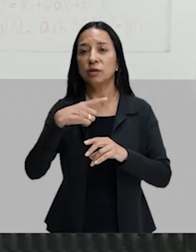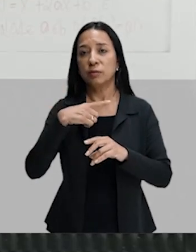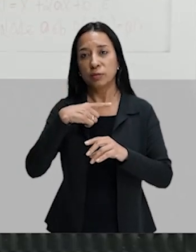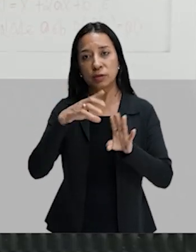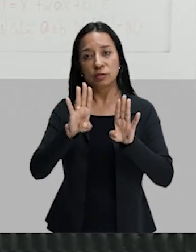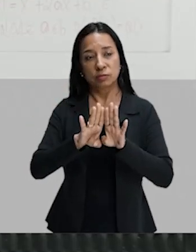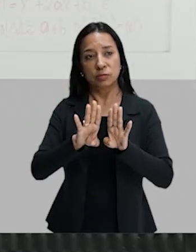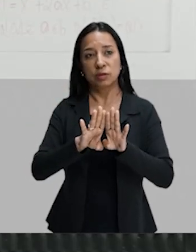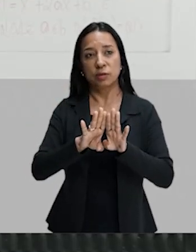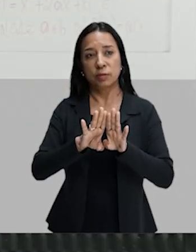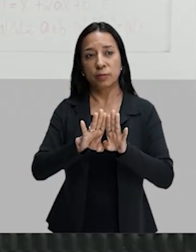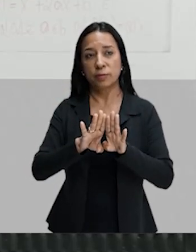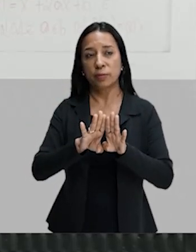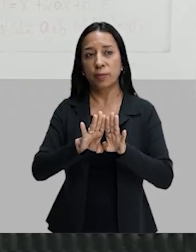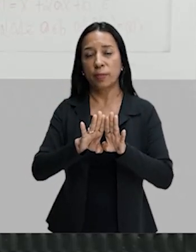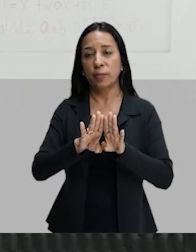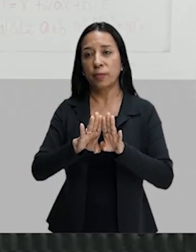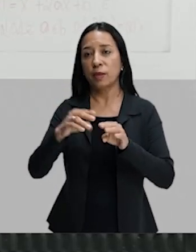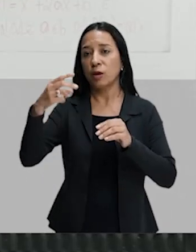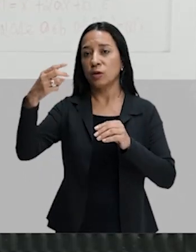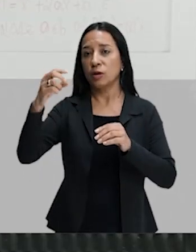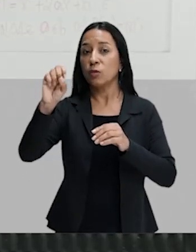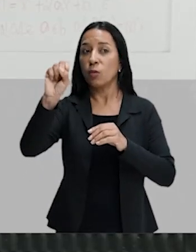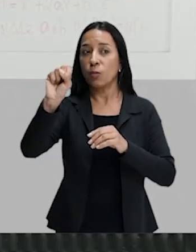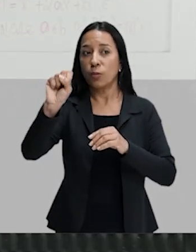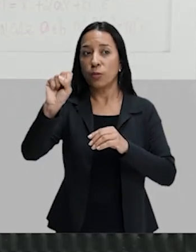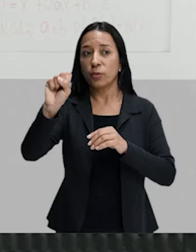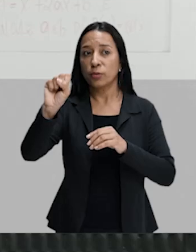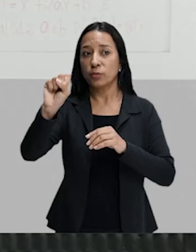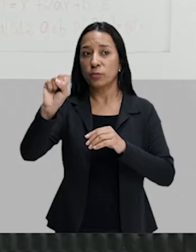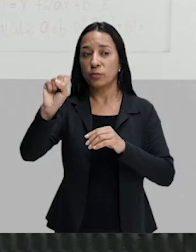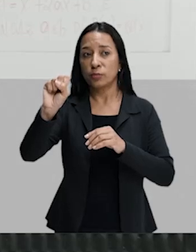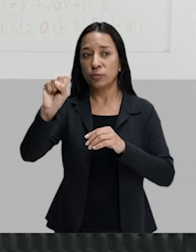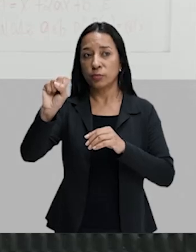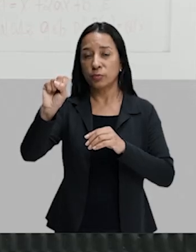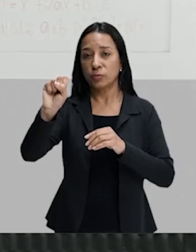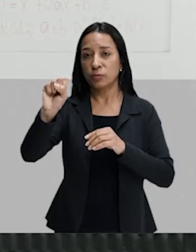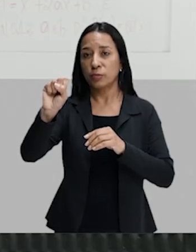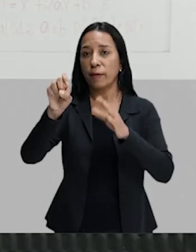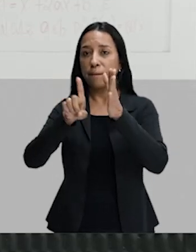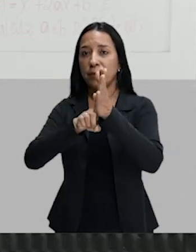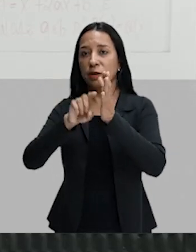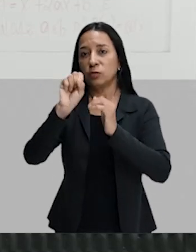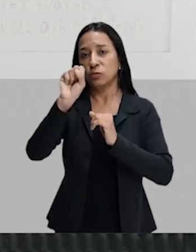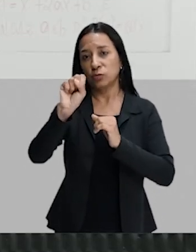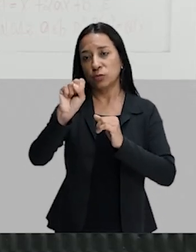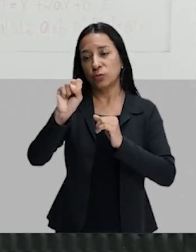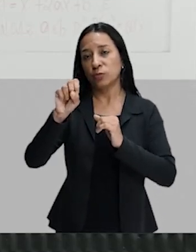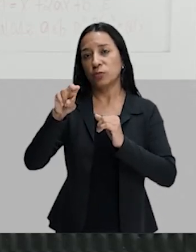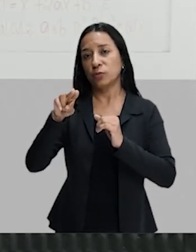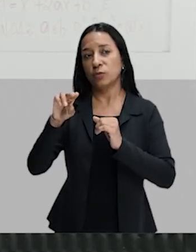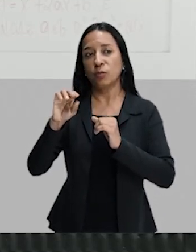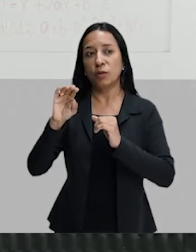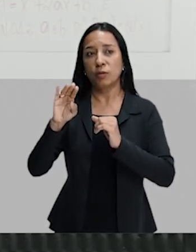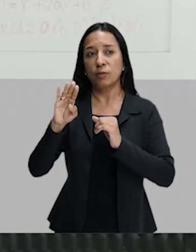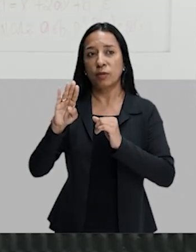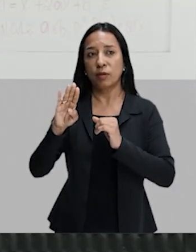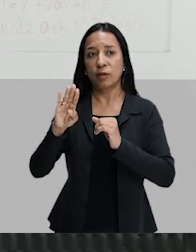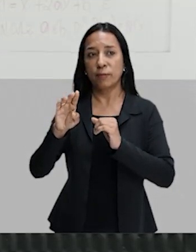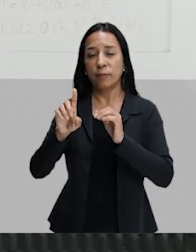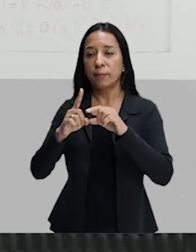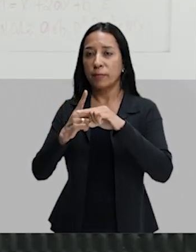temos aqui, ó, que os termos independentes têm que ser iguais, ó. Então, esse elemento aqui tem que ser igual a esse elemento